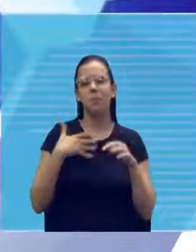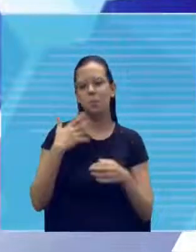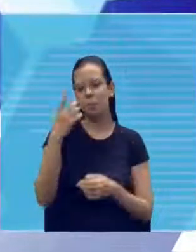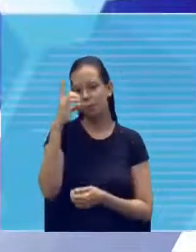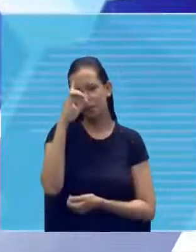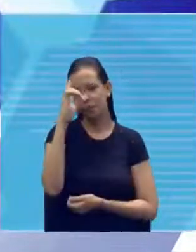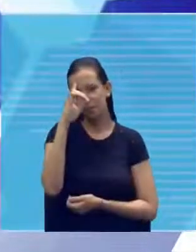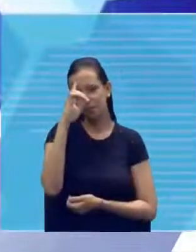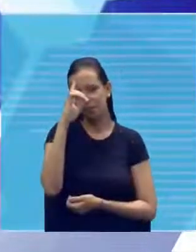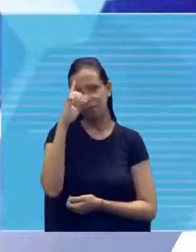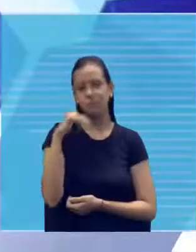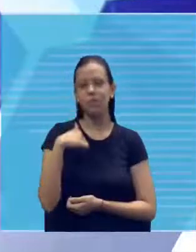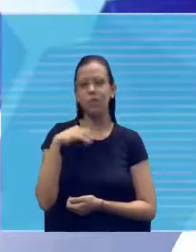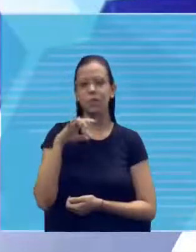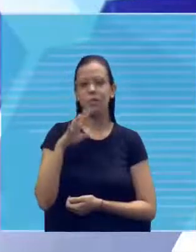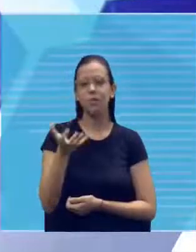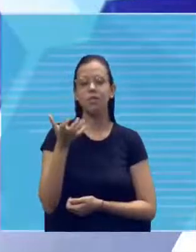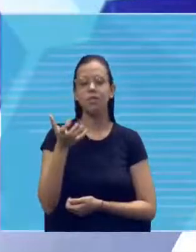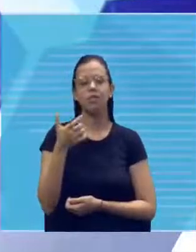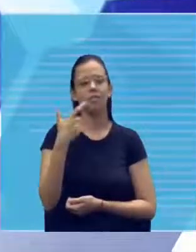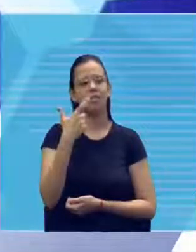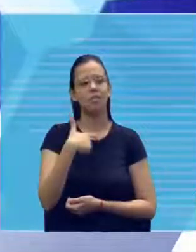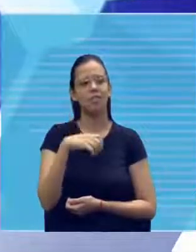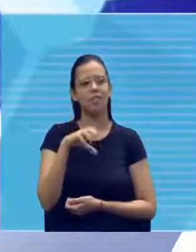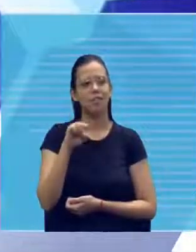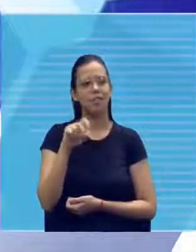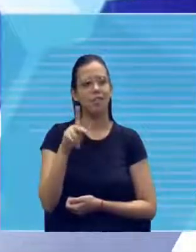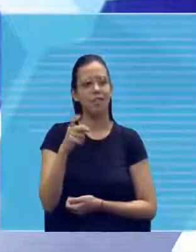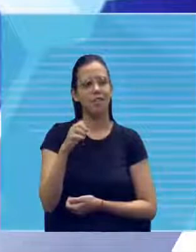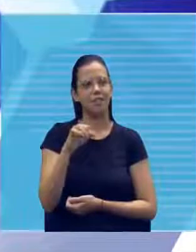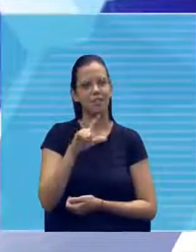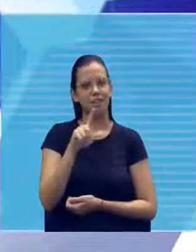E eu só queria ser a Sheila Carvalho, né?